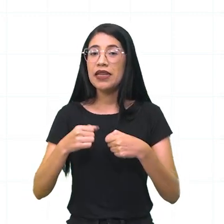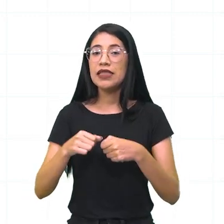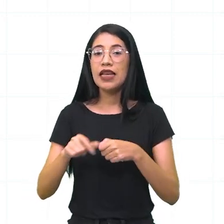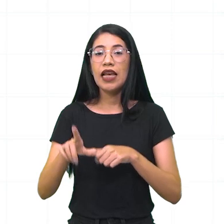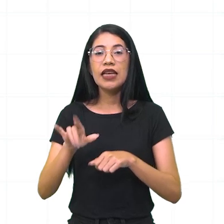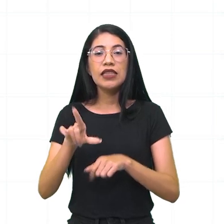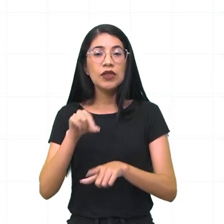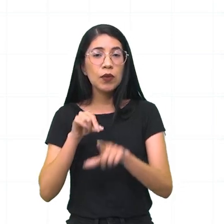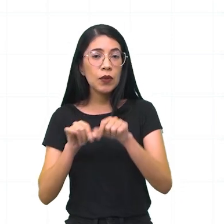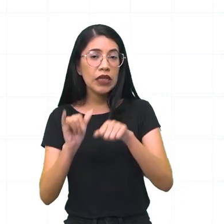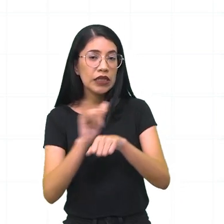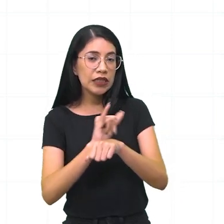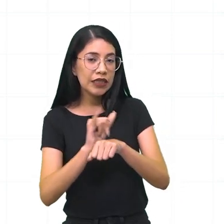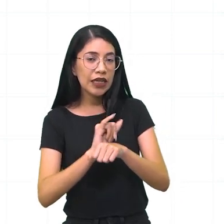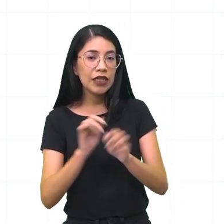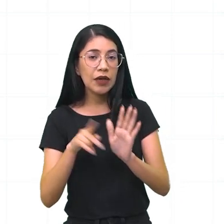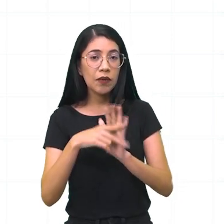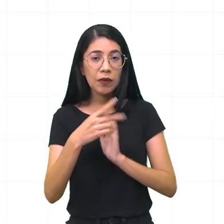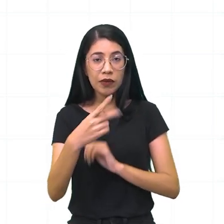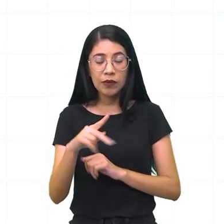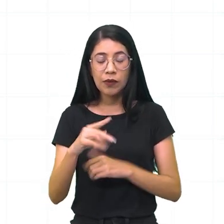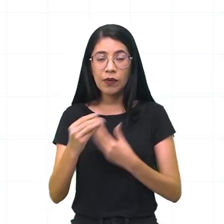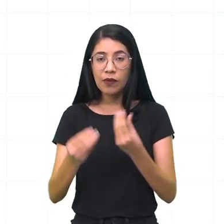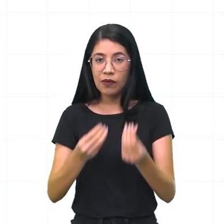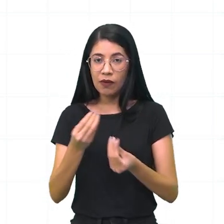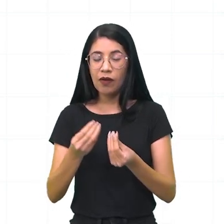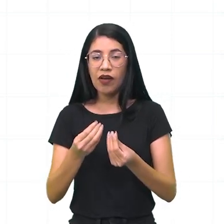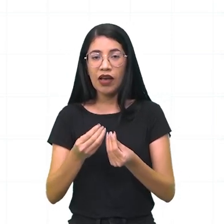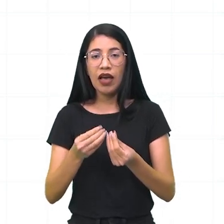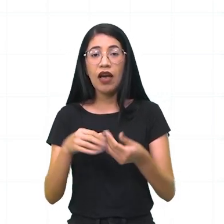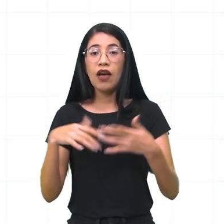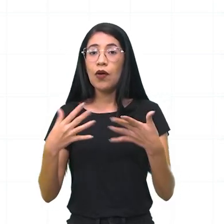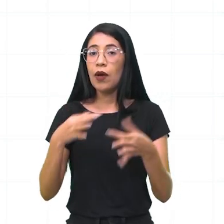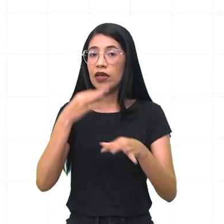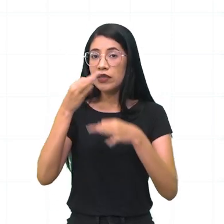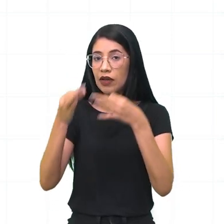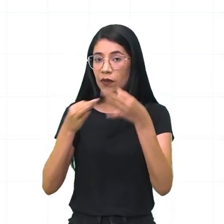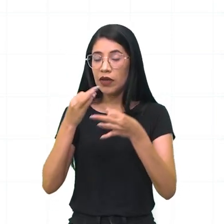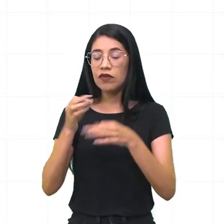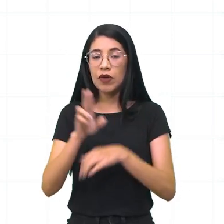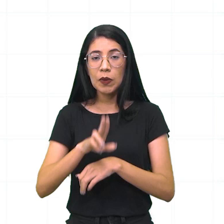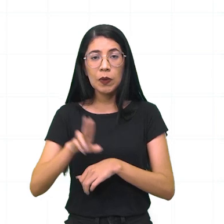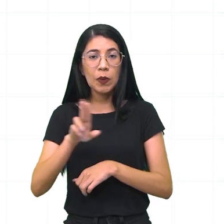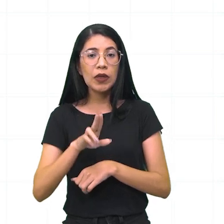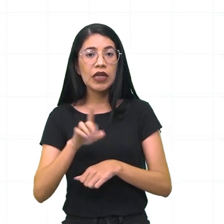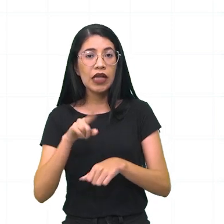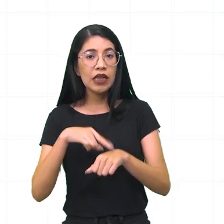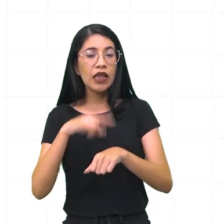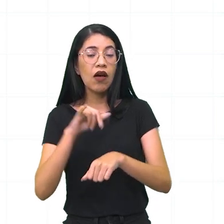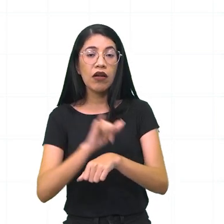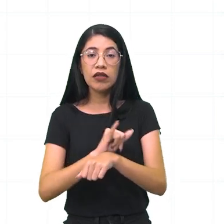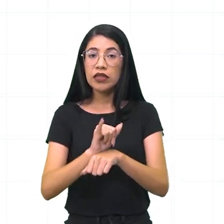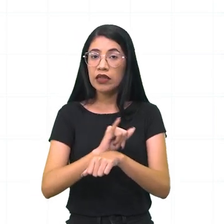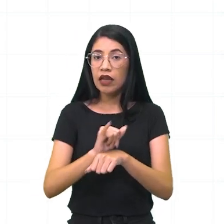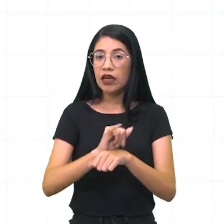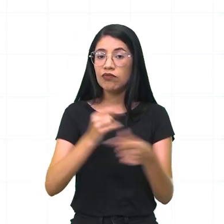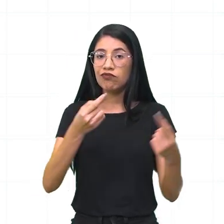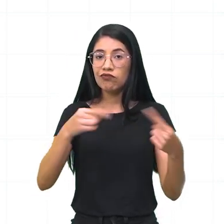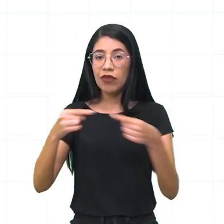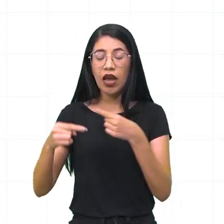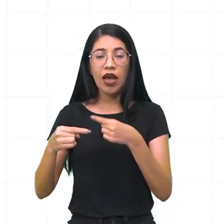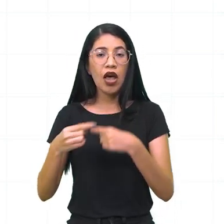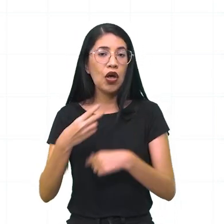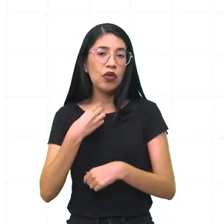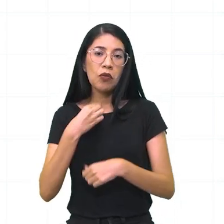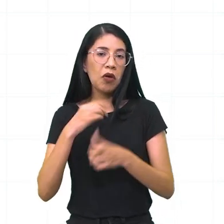sua estratégia, né? Então, quais argumentos você vai guardar para um momento estratégico do debate? Não pode ir